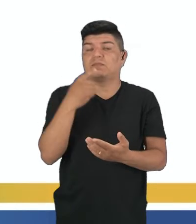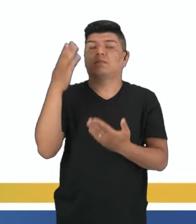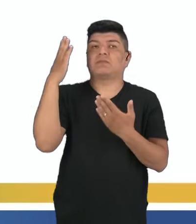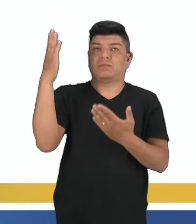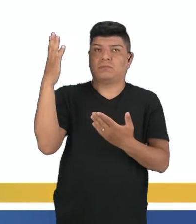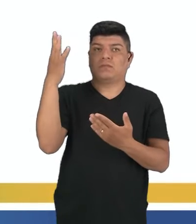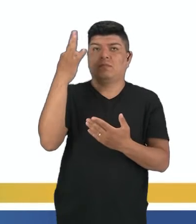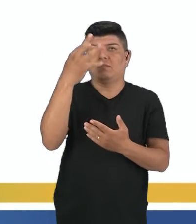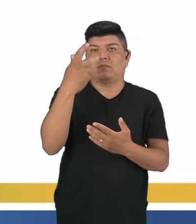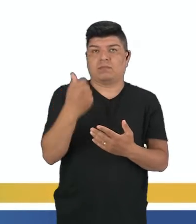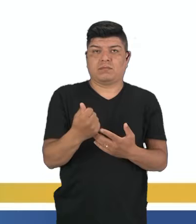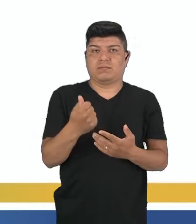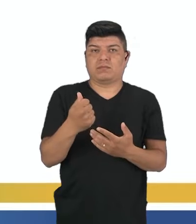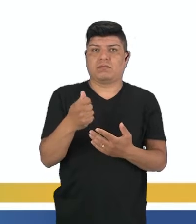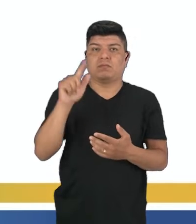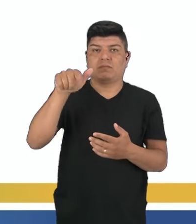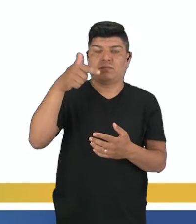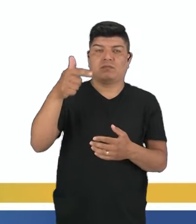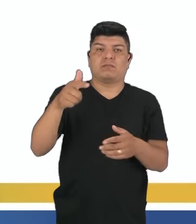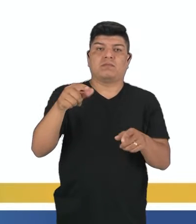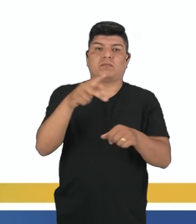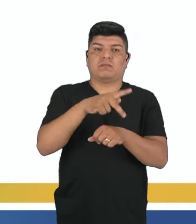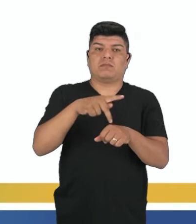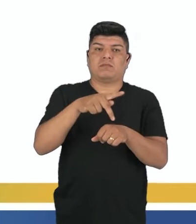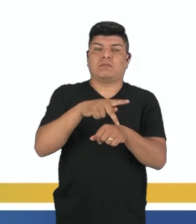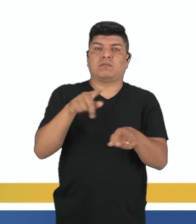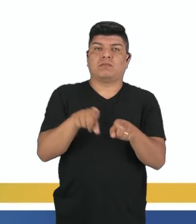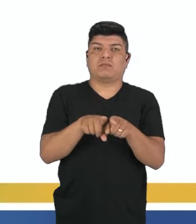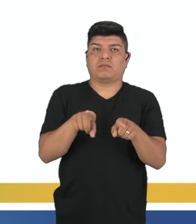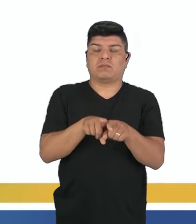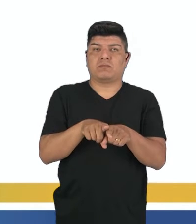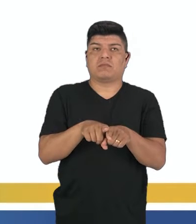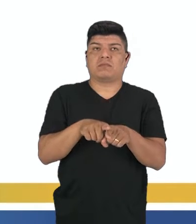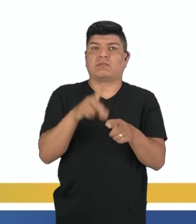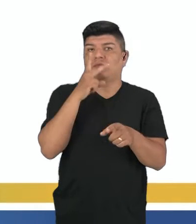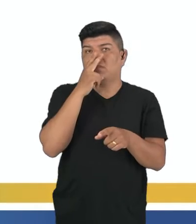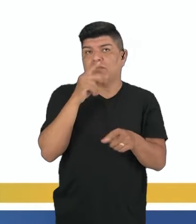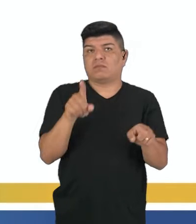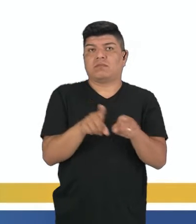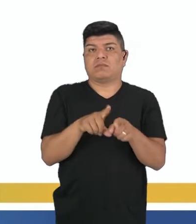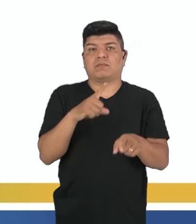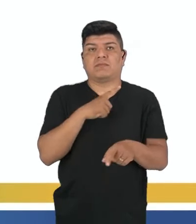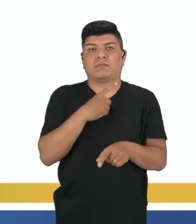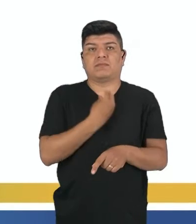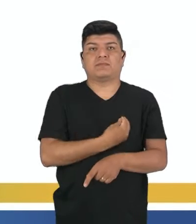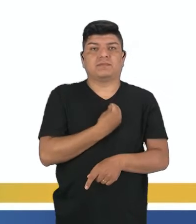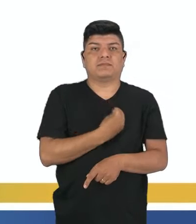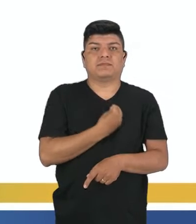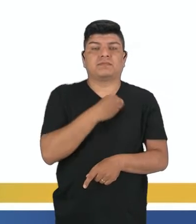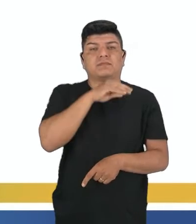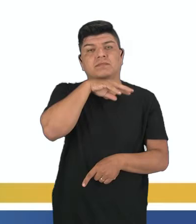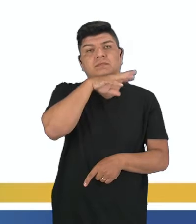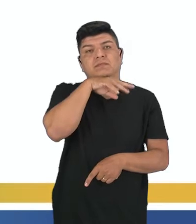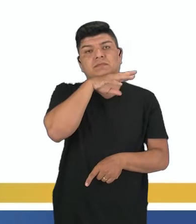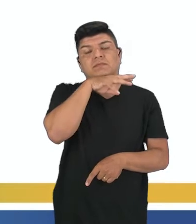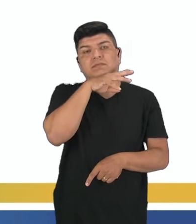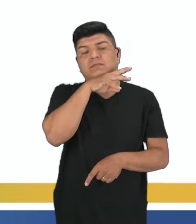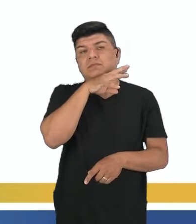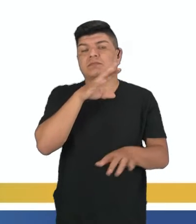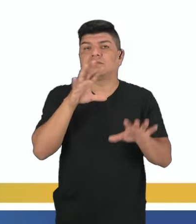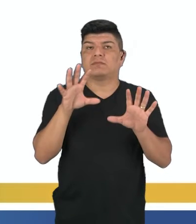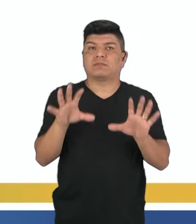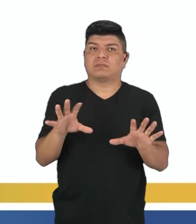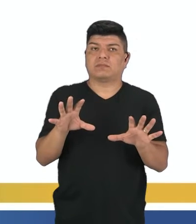e australianas. E também, além dessa semelhança, existe também a presença de espécies endêmicas, ou